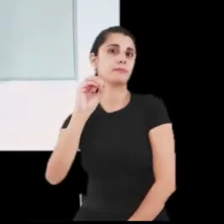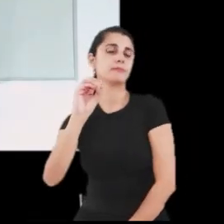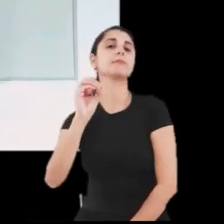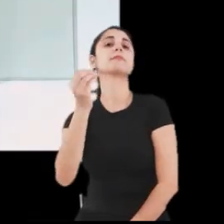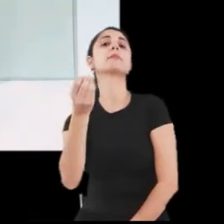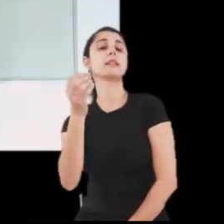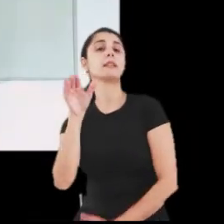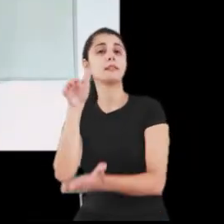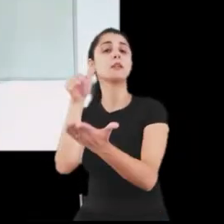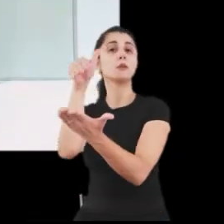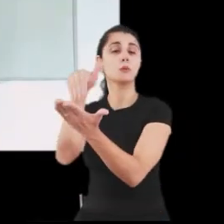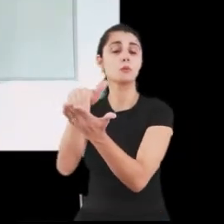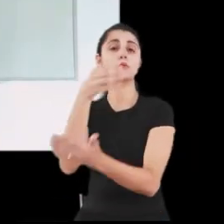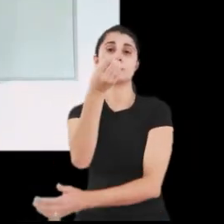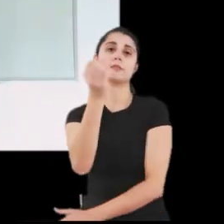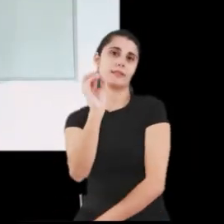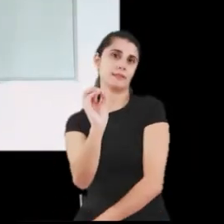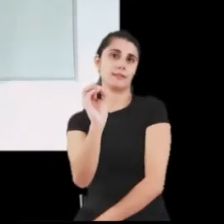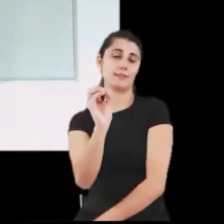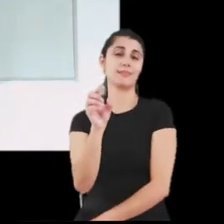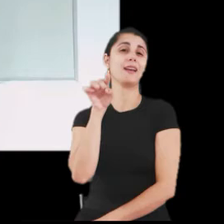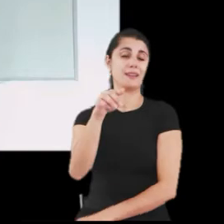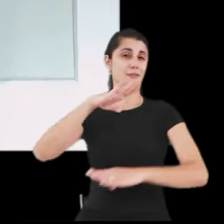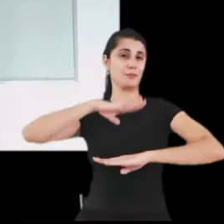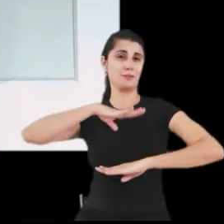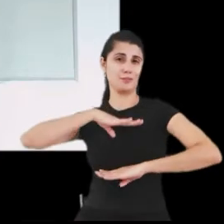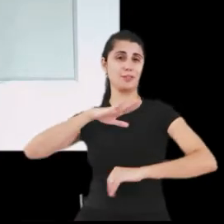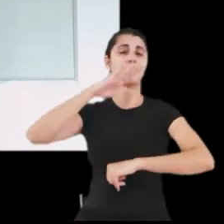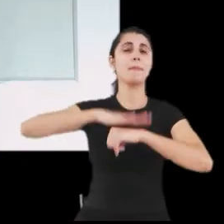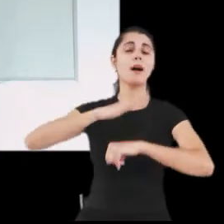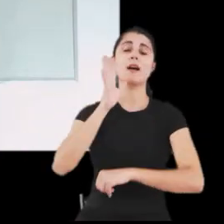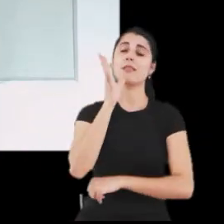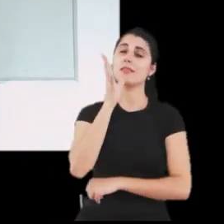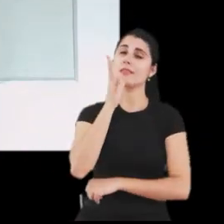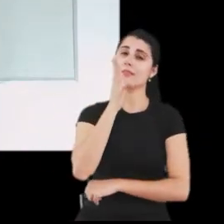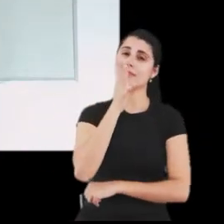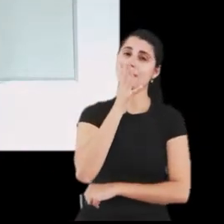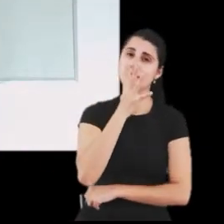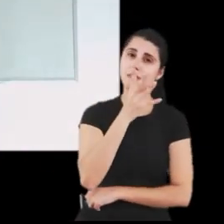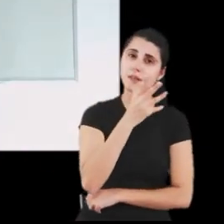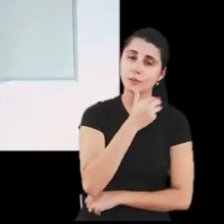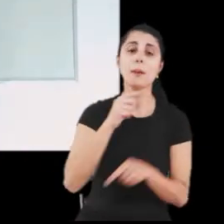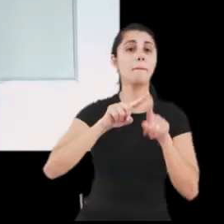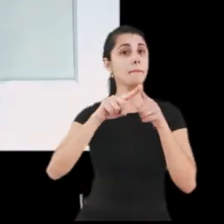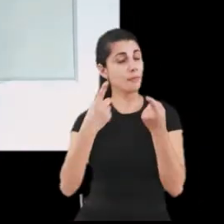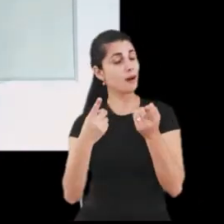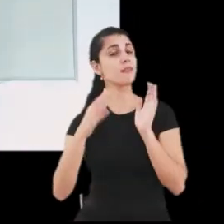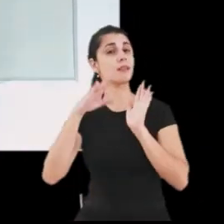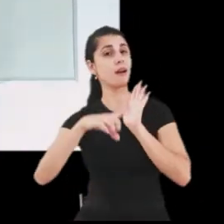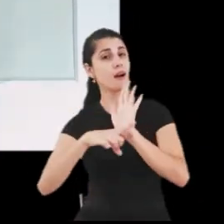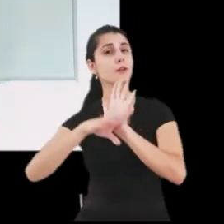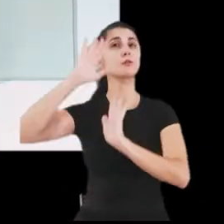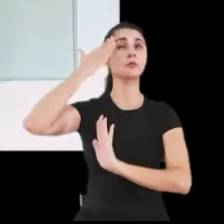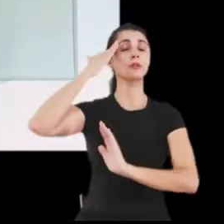e 60. Perceba que é um método que é demorado. É bom para você entender o que vem a ser MDC. Mas para usar